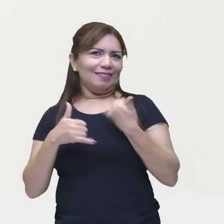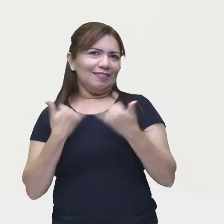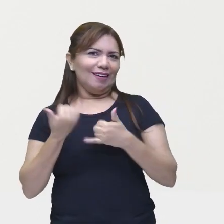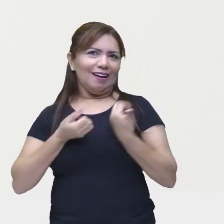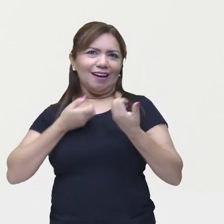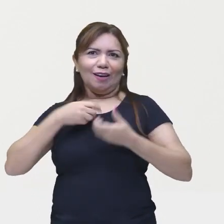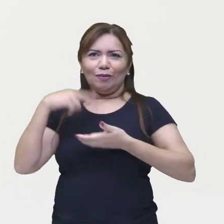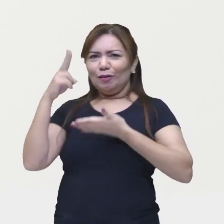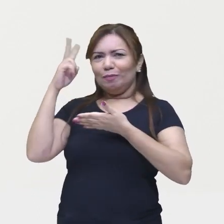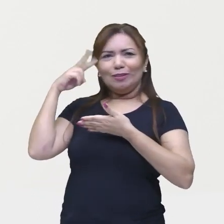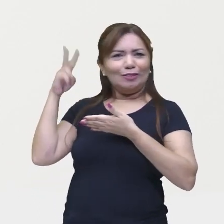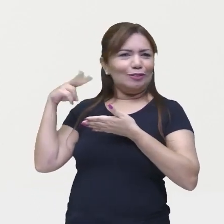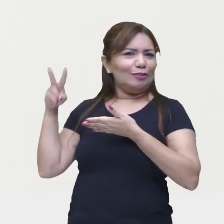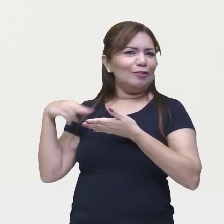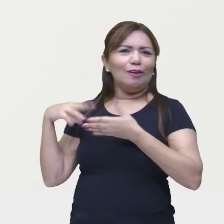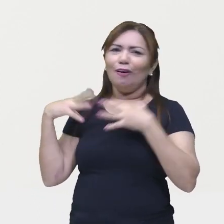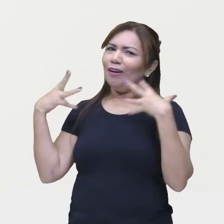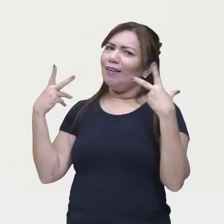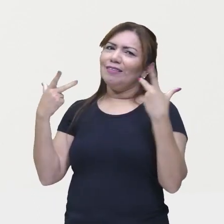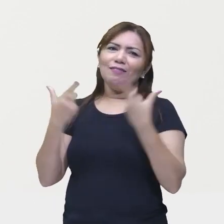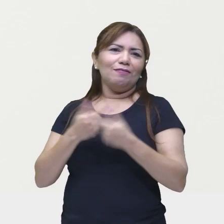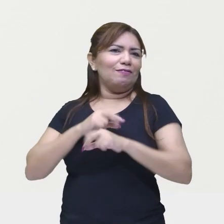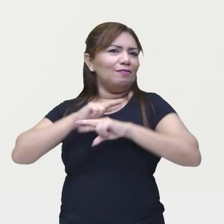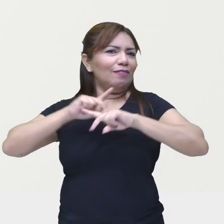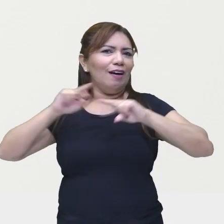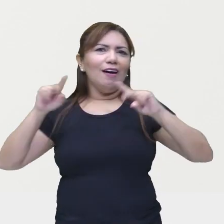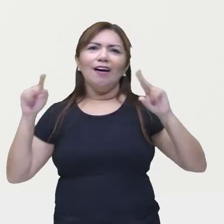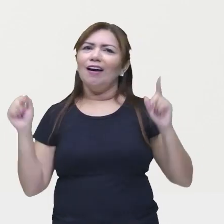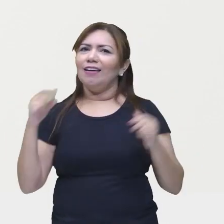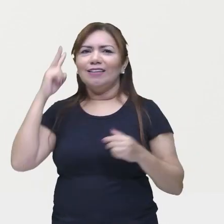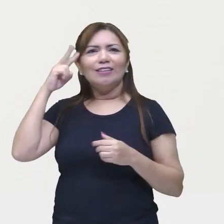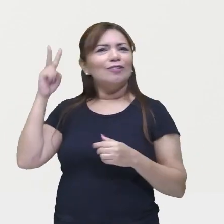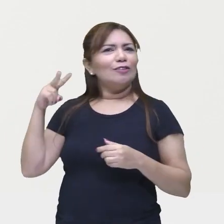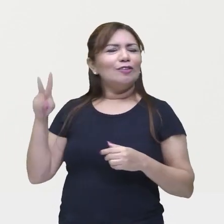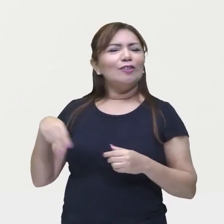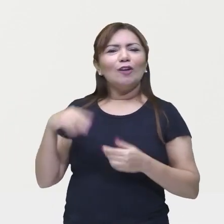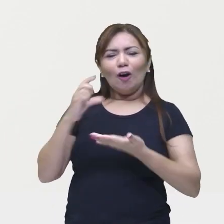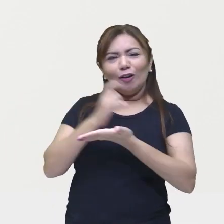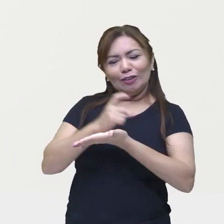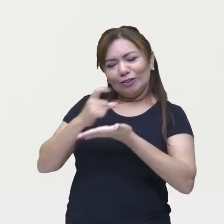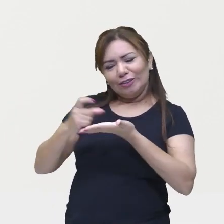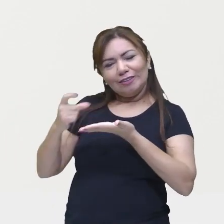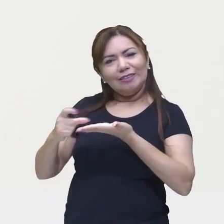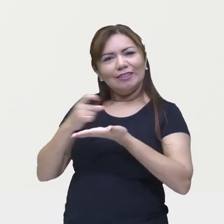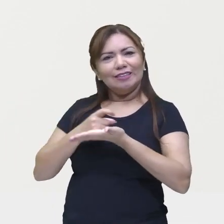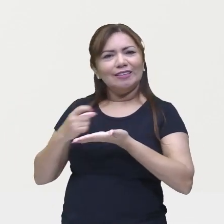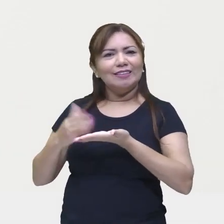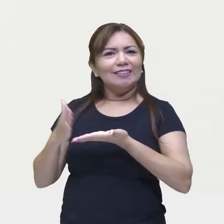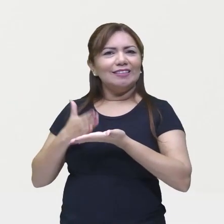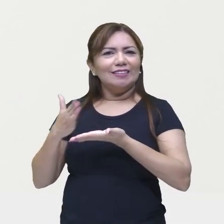as histórias delas, são várias histórias em quadrinhos sobre essas duas personagens.